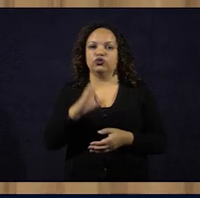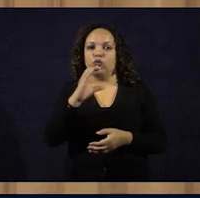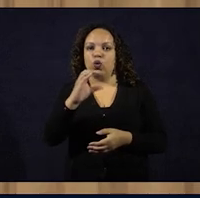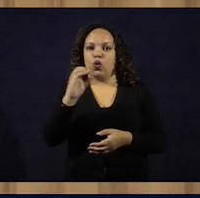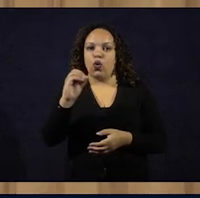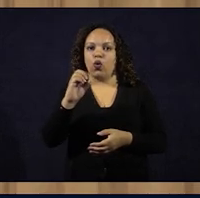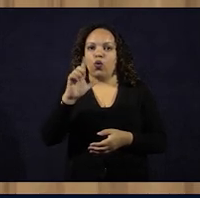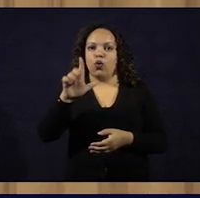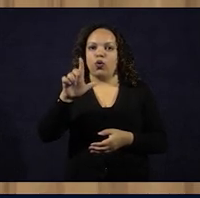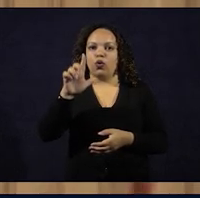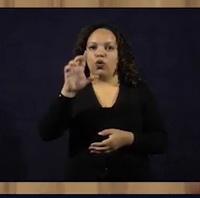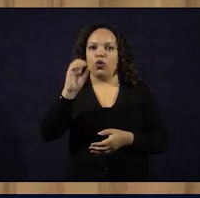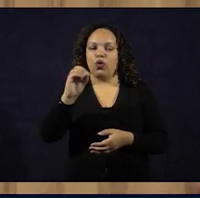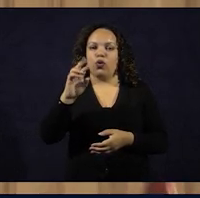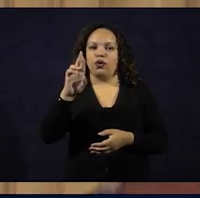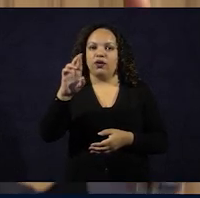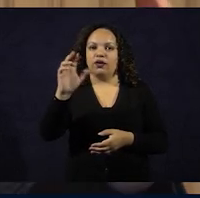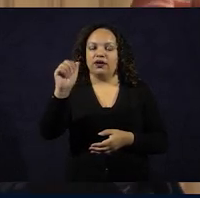chama